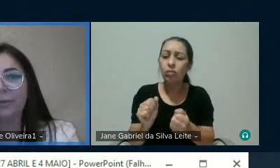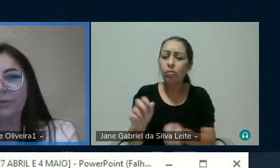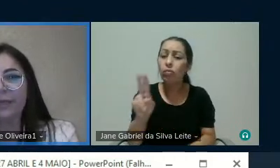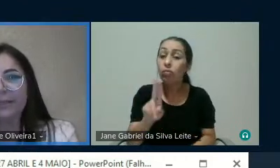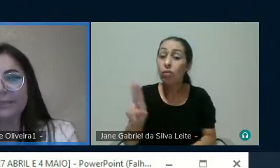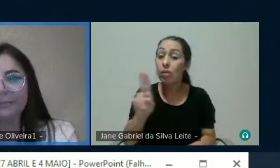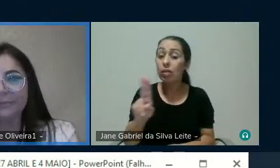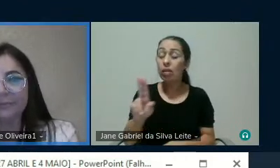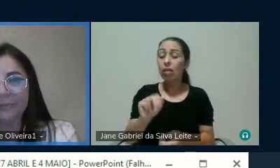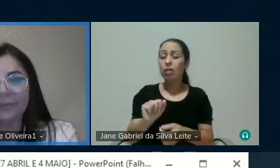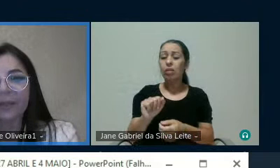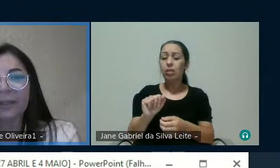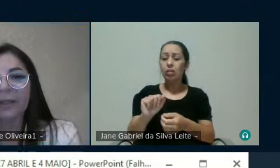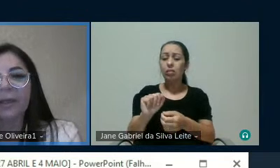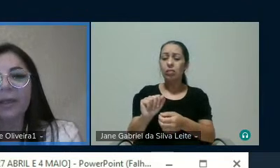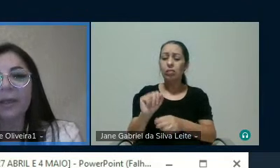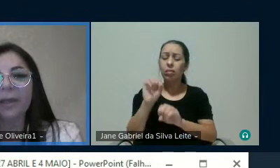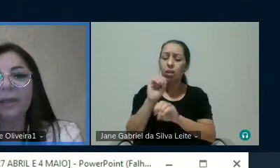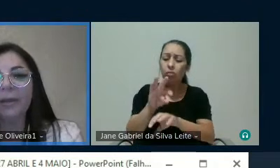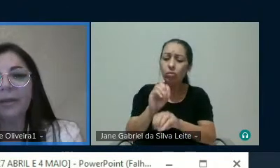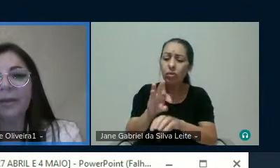da língua portuguesa.